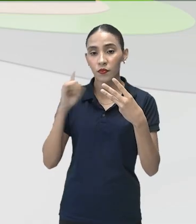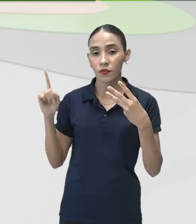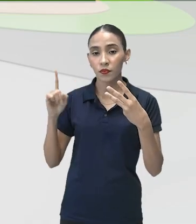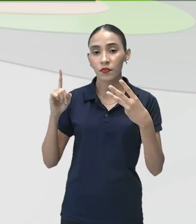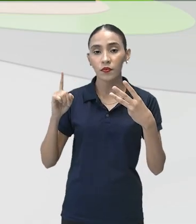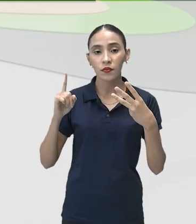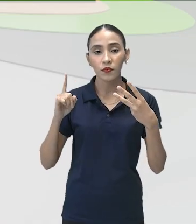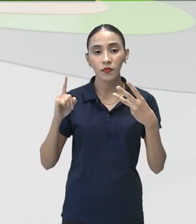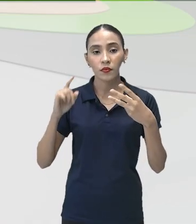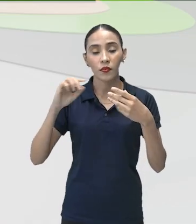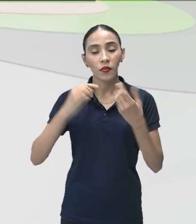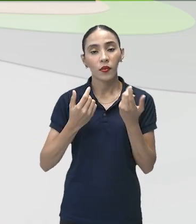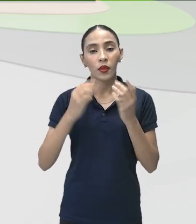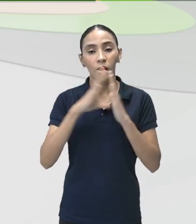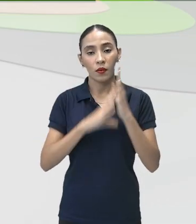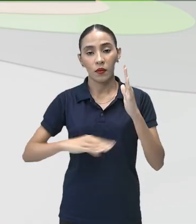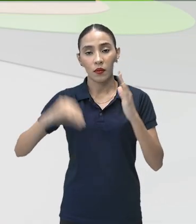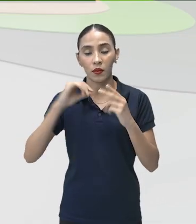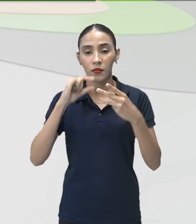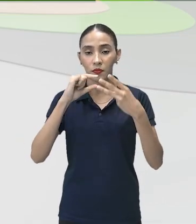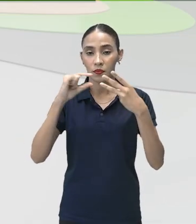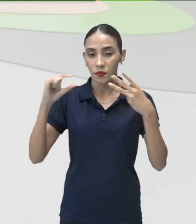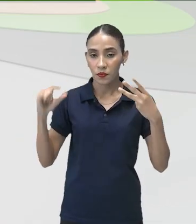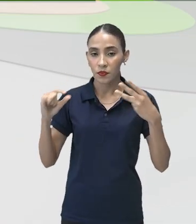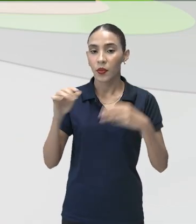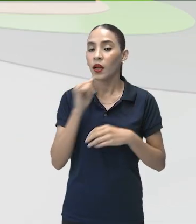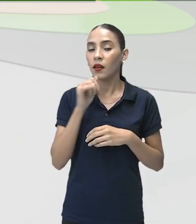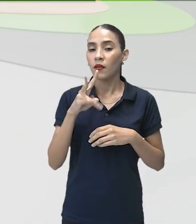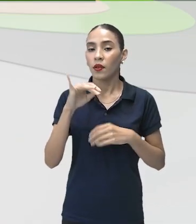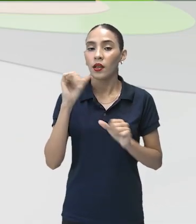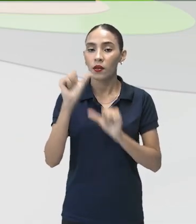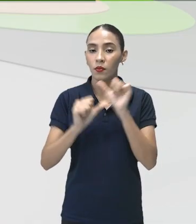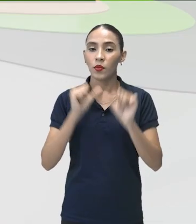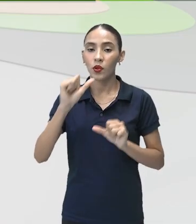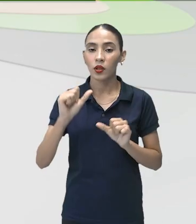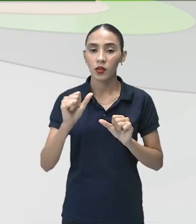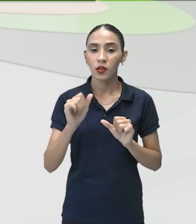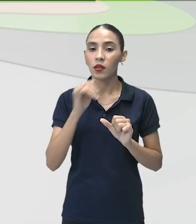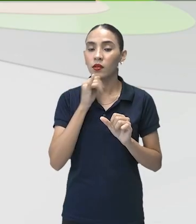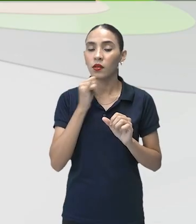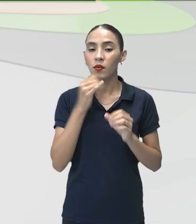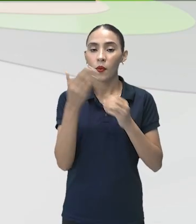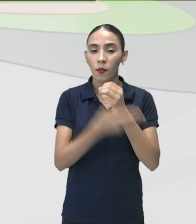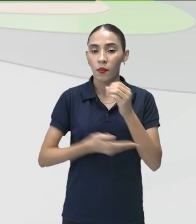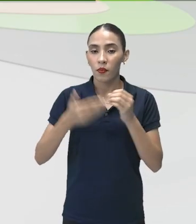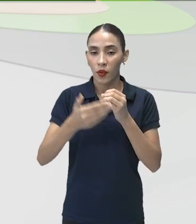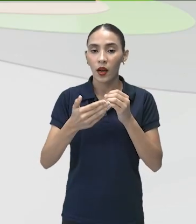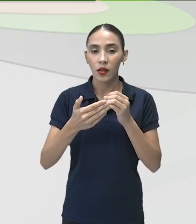na mutação gênica, como vocês podem, substituição, ocorre a mudança de uma base